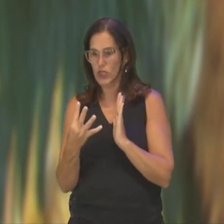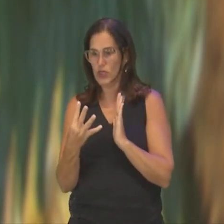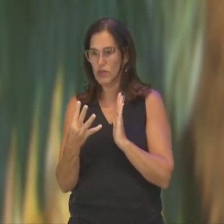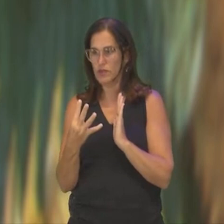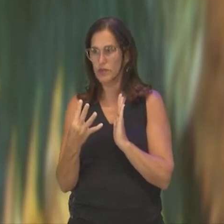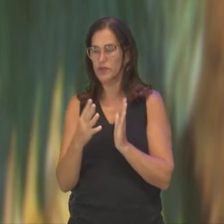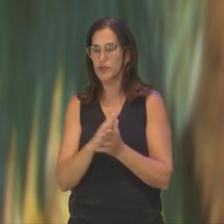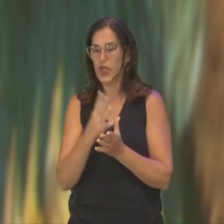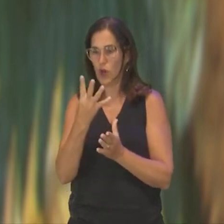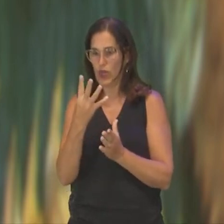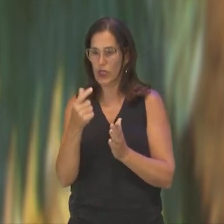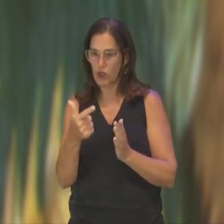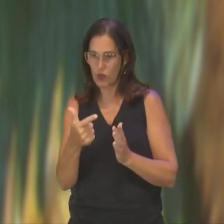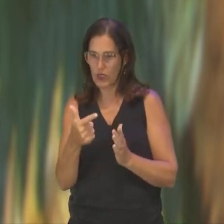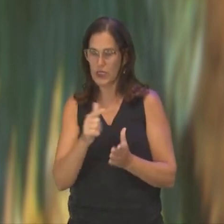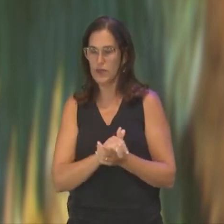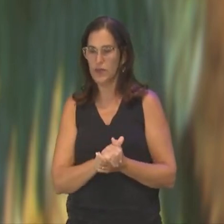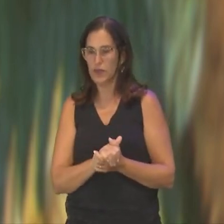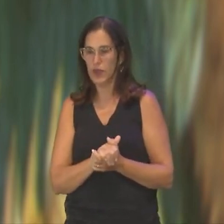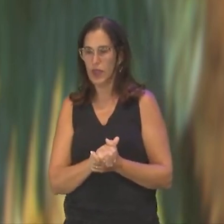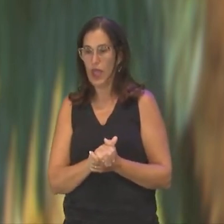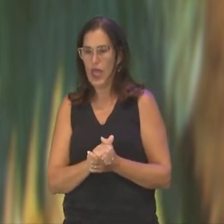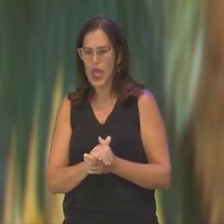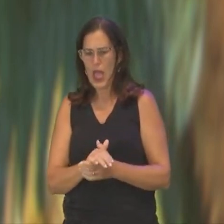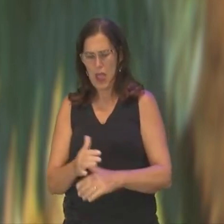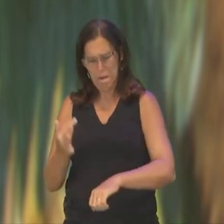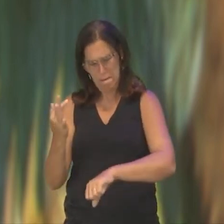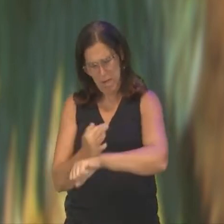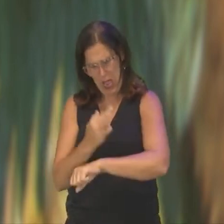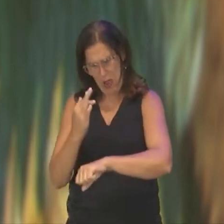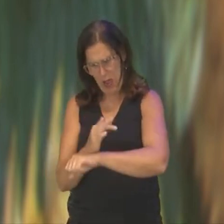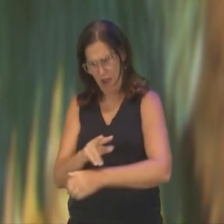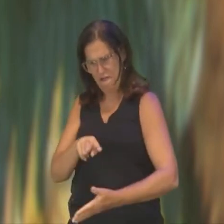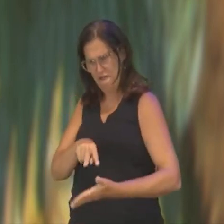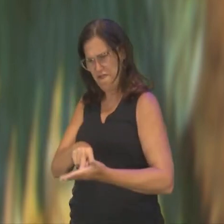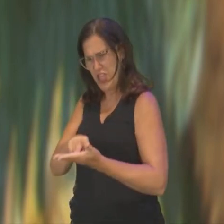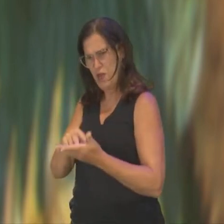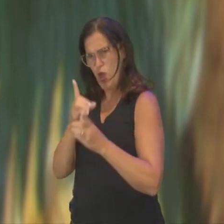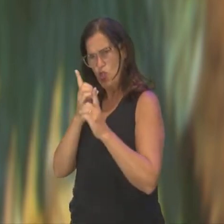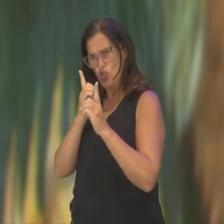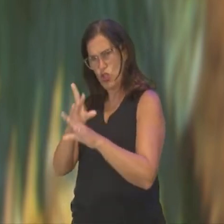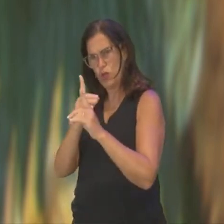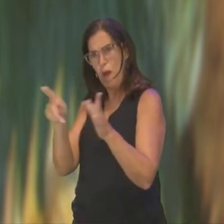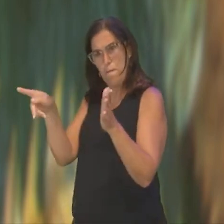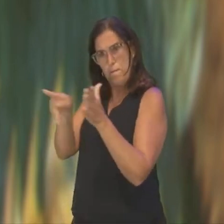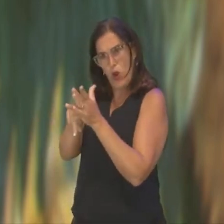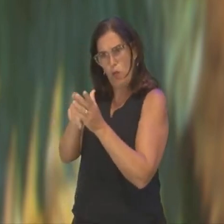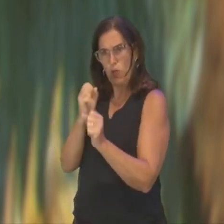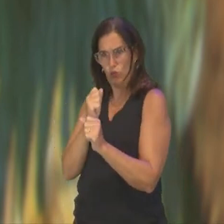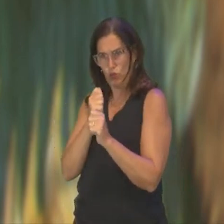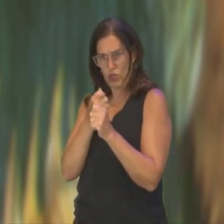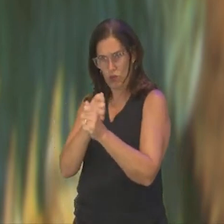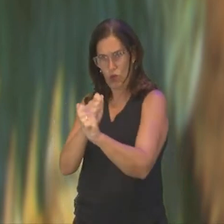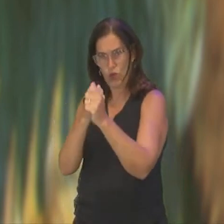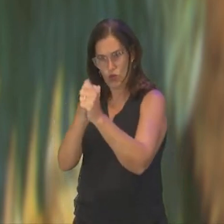42, porque nos fala assim: e perseveravam na doutrina dos apóstolos.